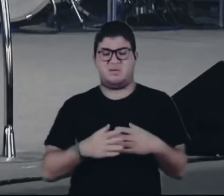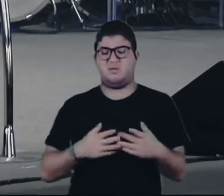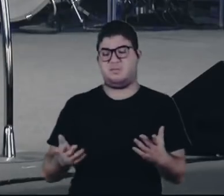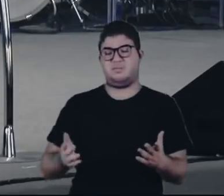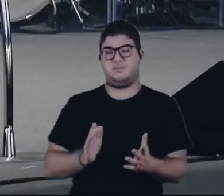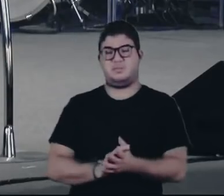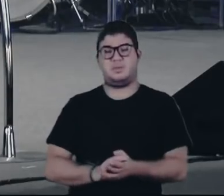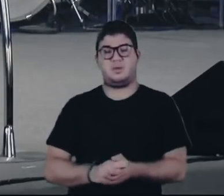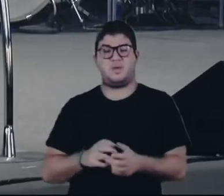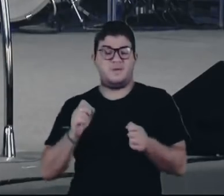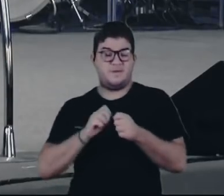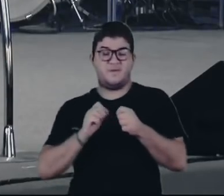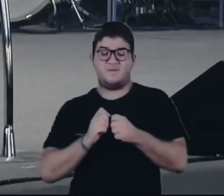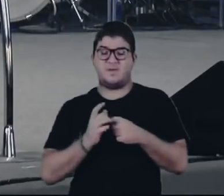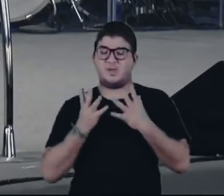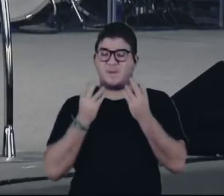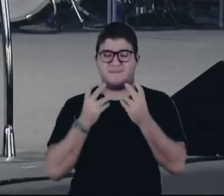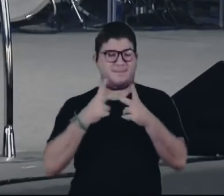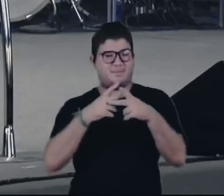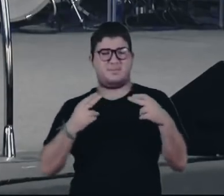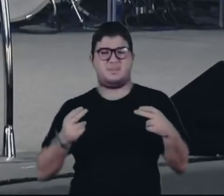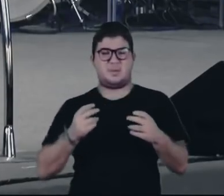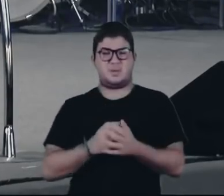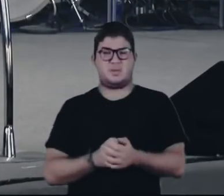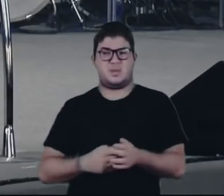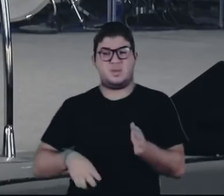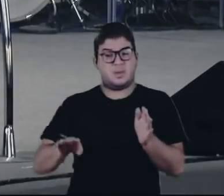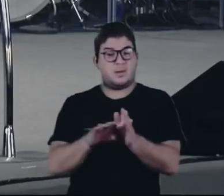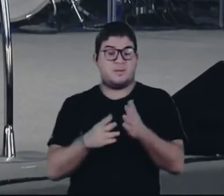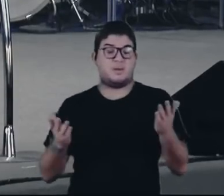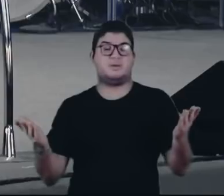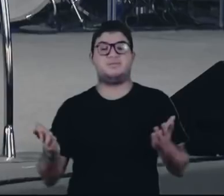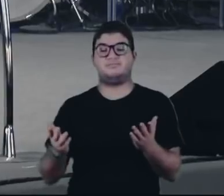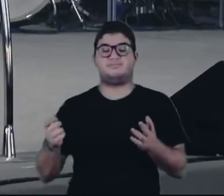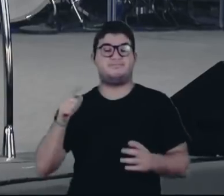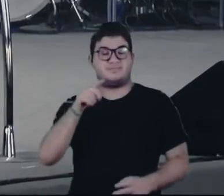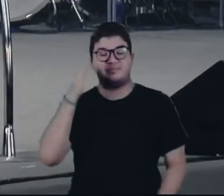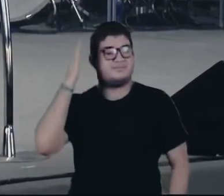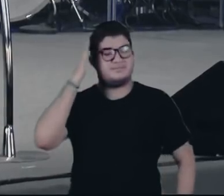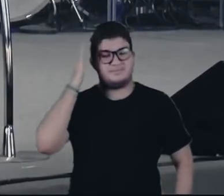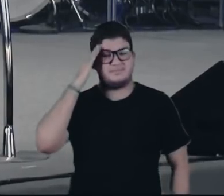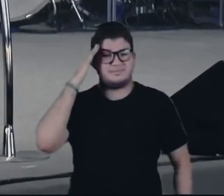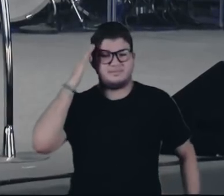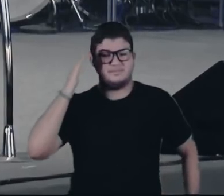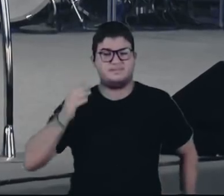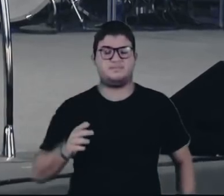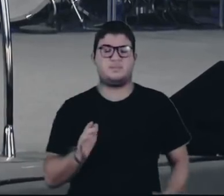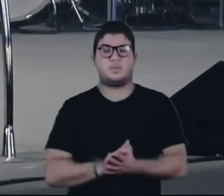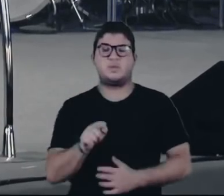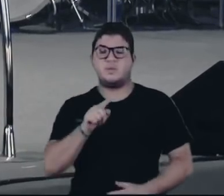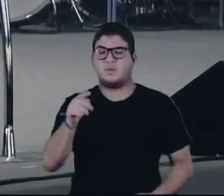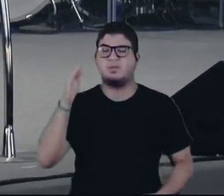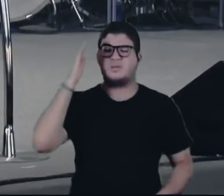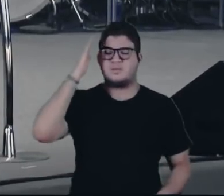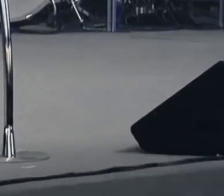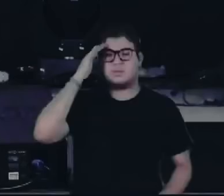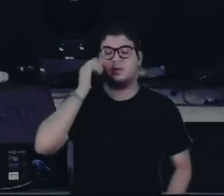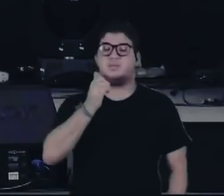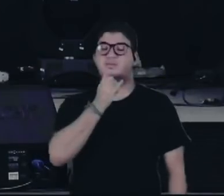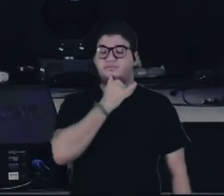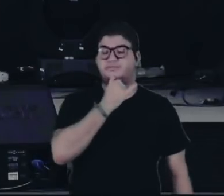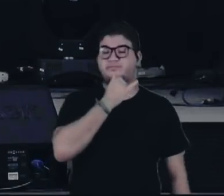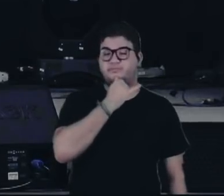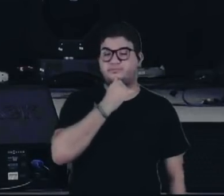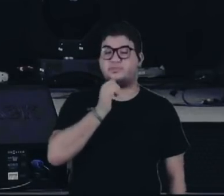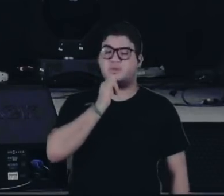um esforço absurdo até para vir para cá, pastor, você não tem ideia. Se você acha dessa forma, infelizmente eu tenho que